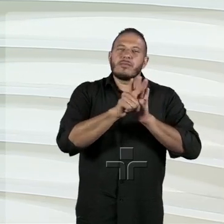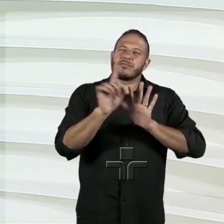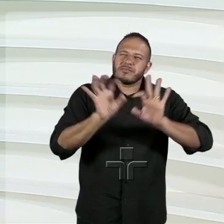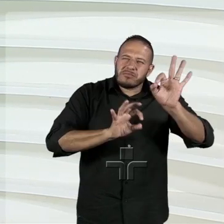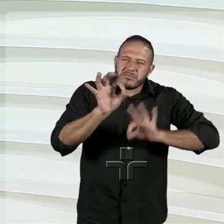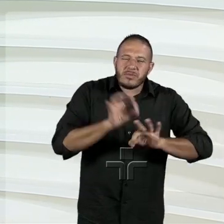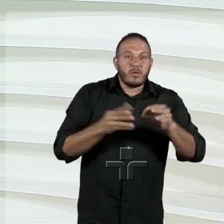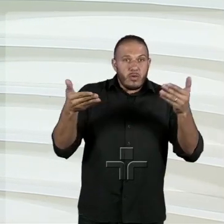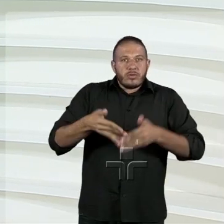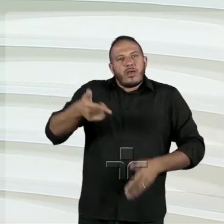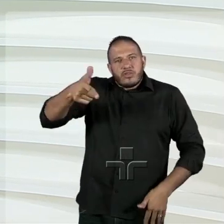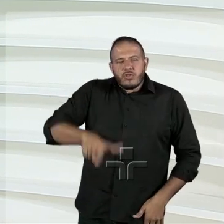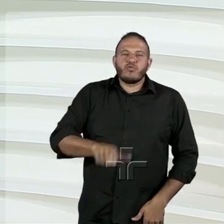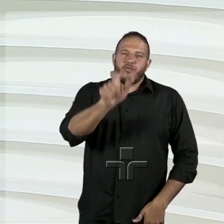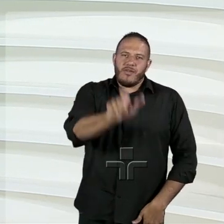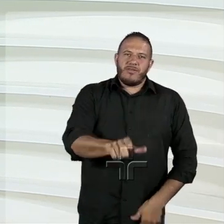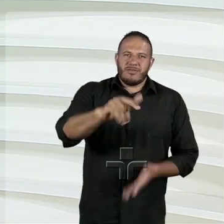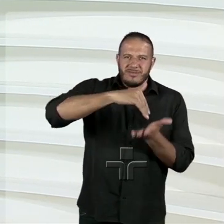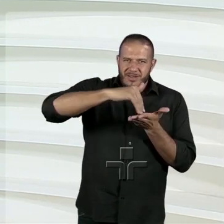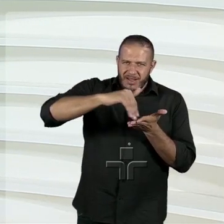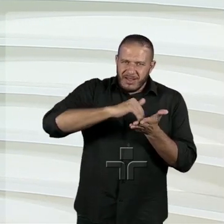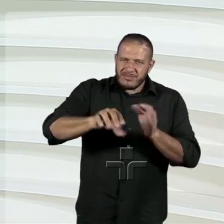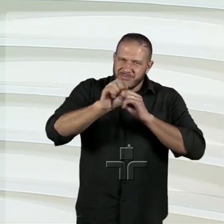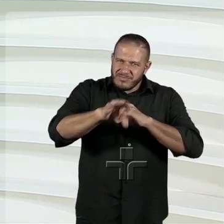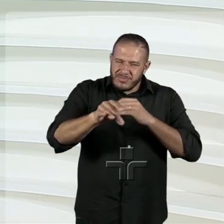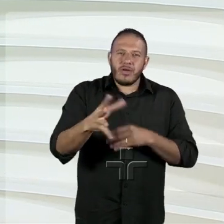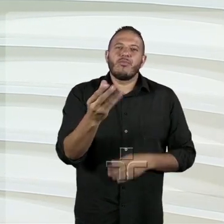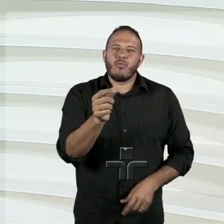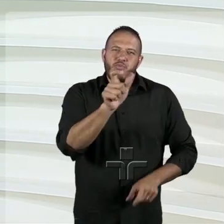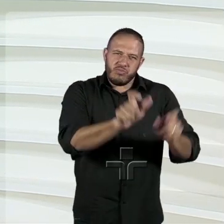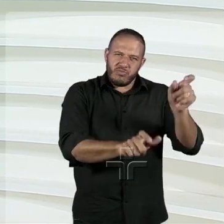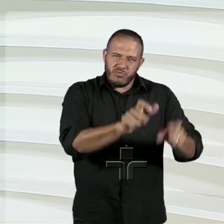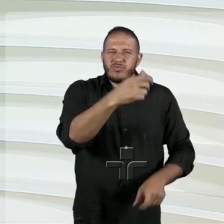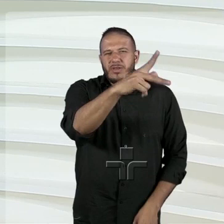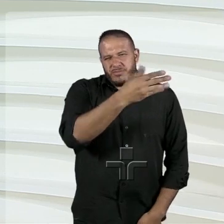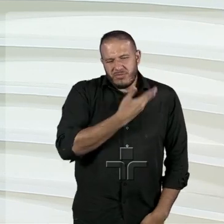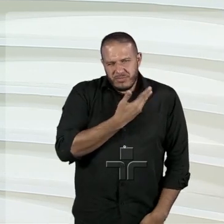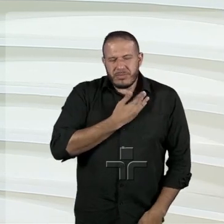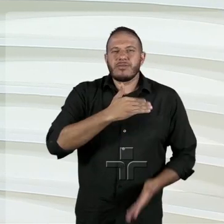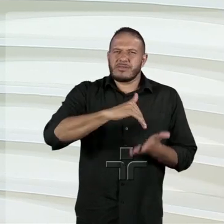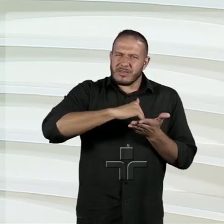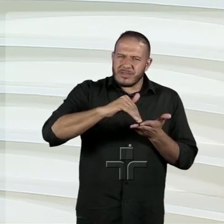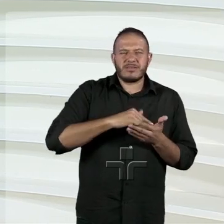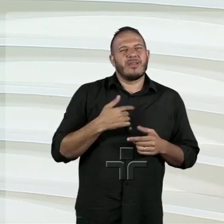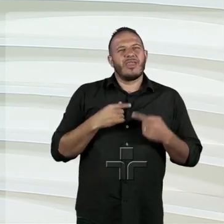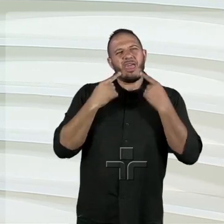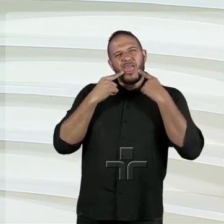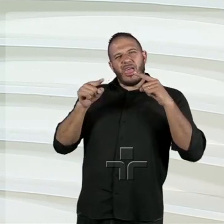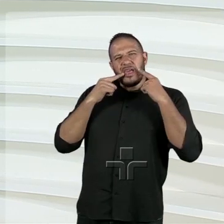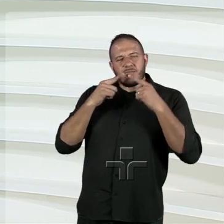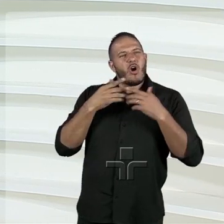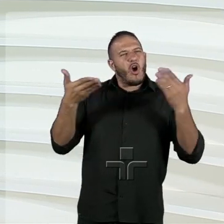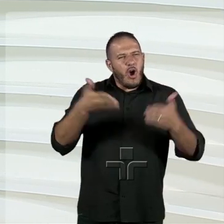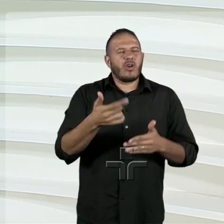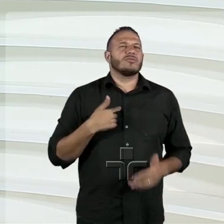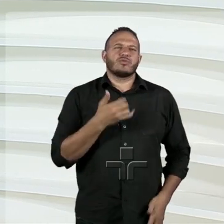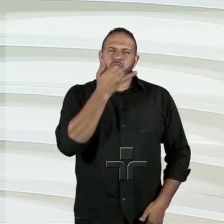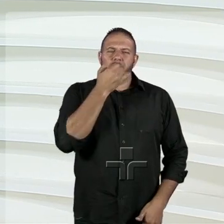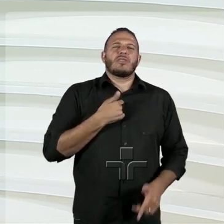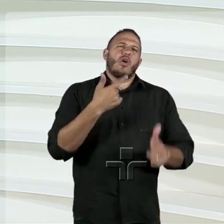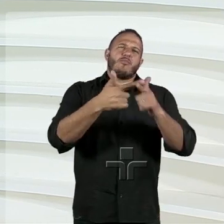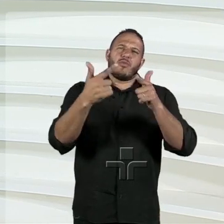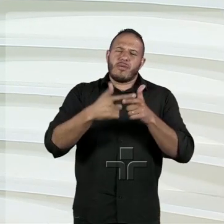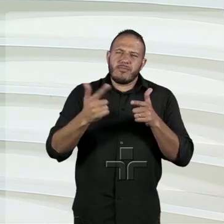hoje é, de novo, secretário de Educação. Muitos dos colegas do senhor secretário de Educação se queixam que hoje tem um problemão para